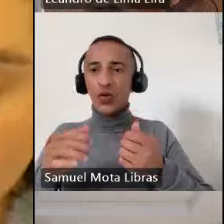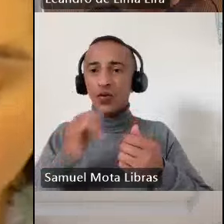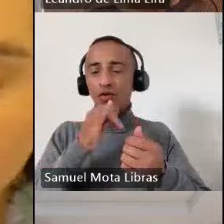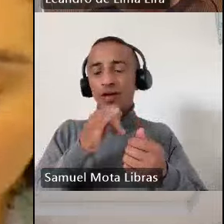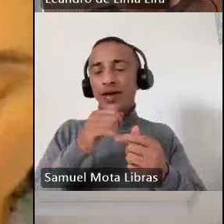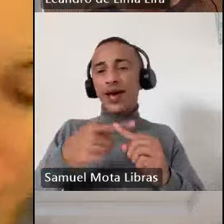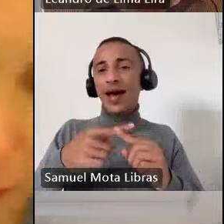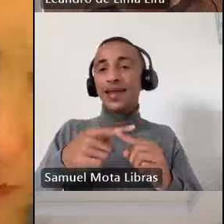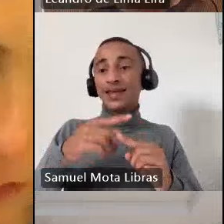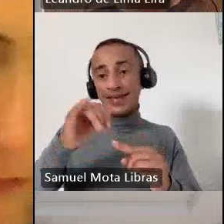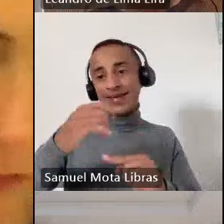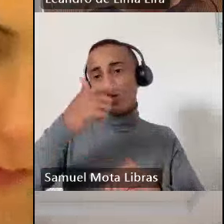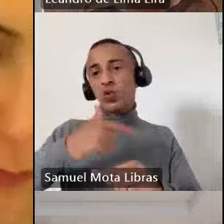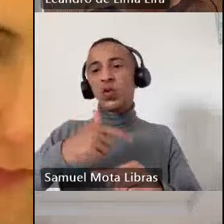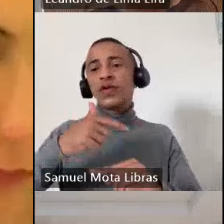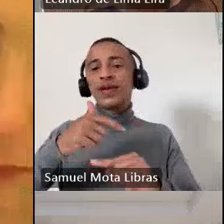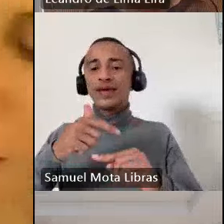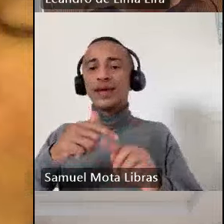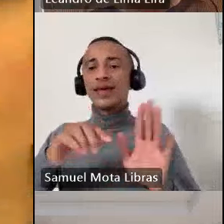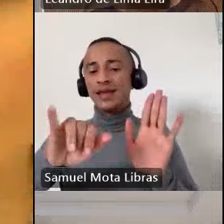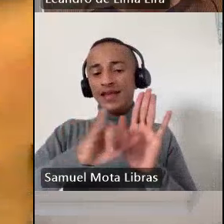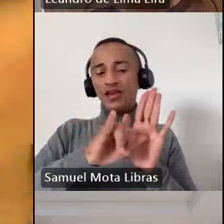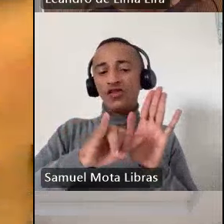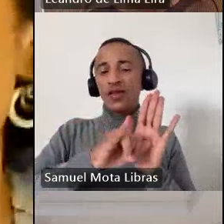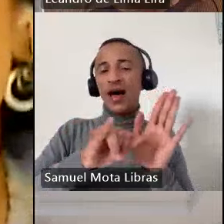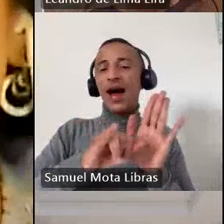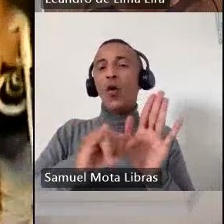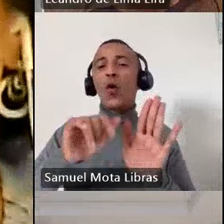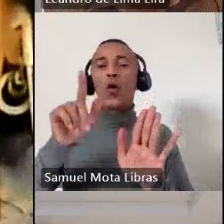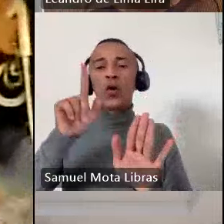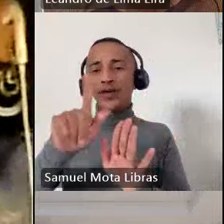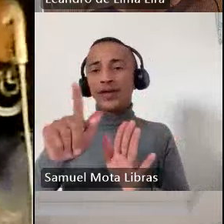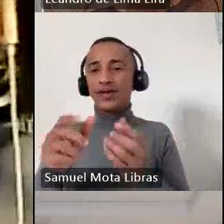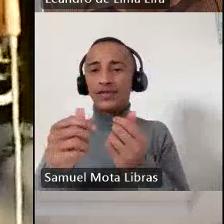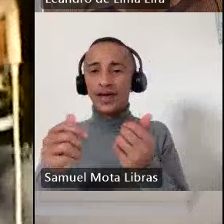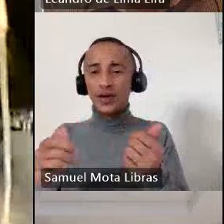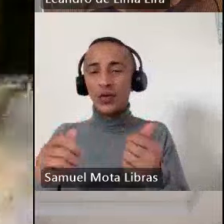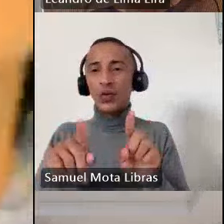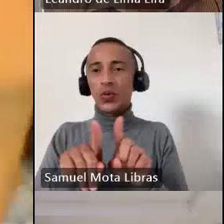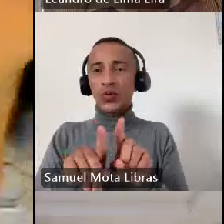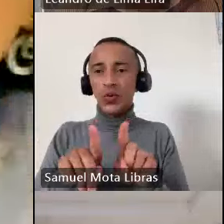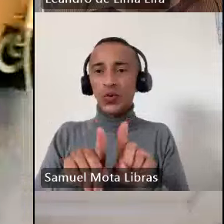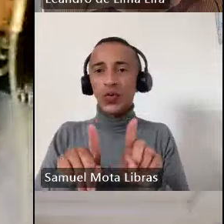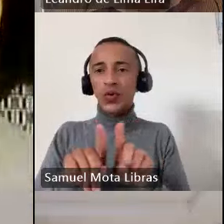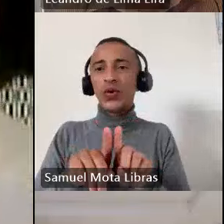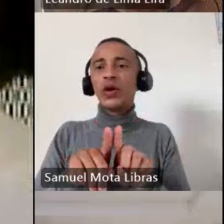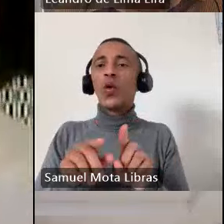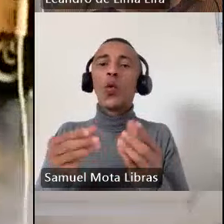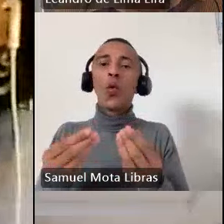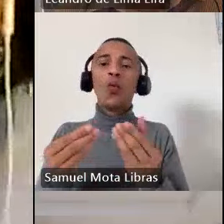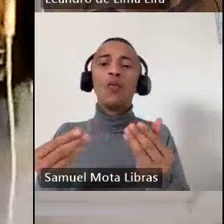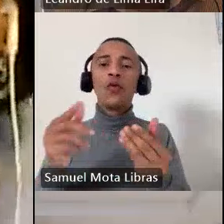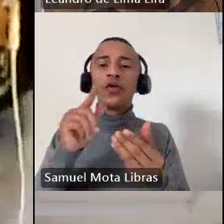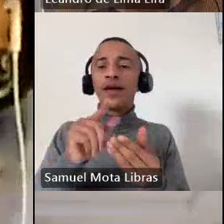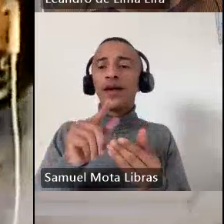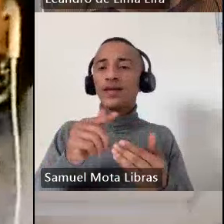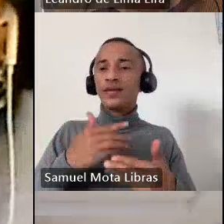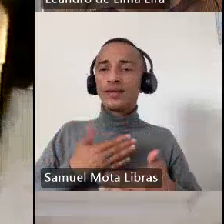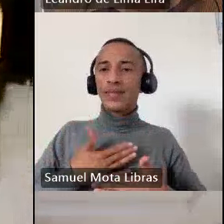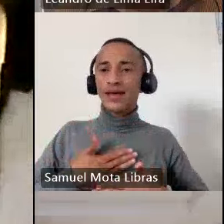mais Então como que você eh pensa que a gente pode deixar isso mais tranquilo quer dizer essa essa questão da